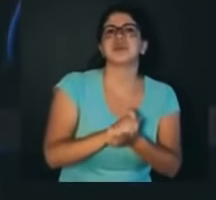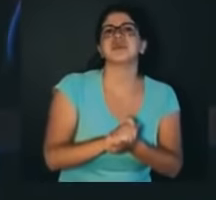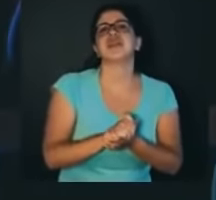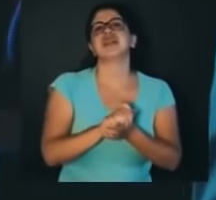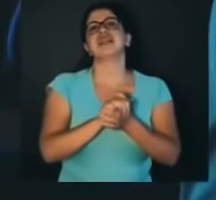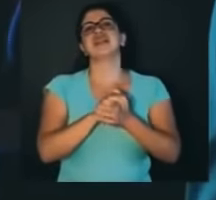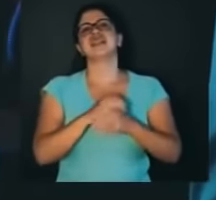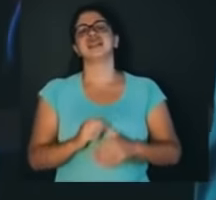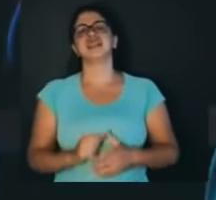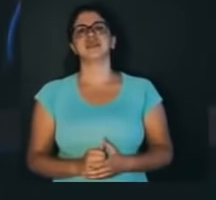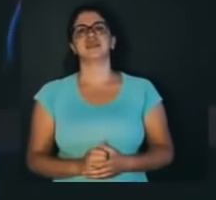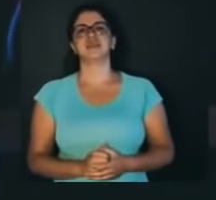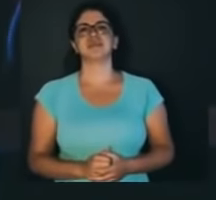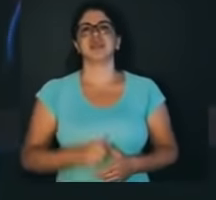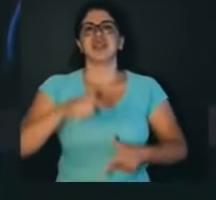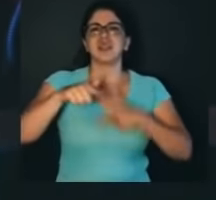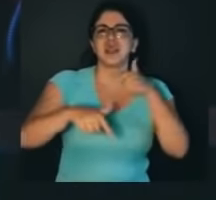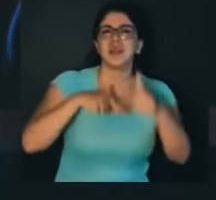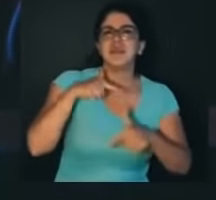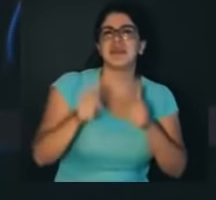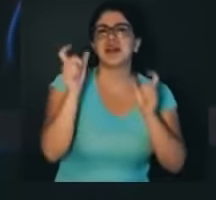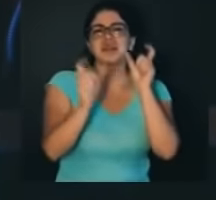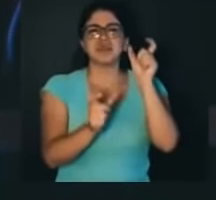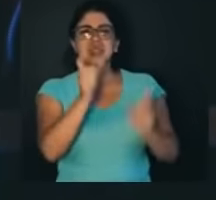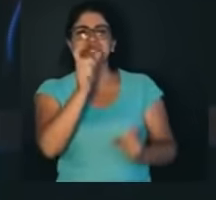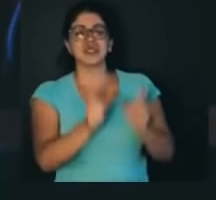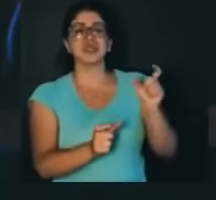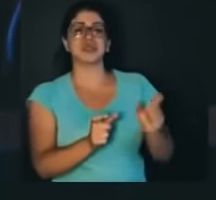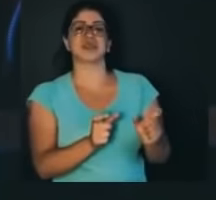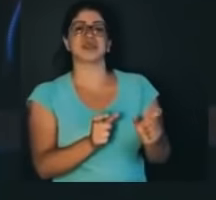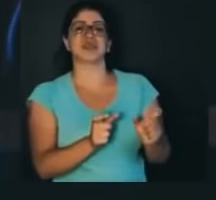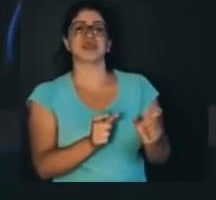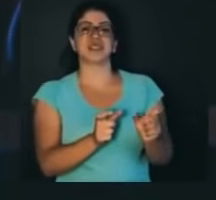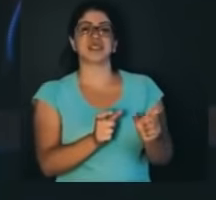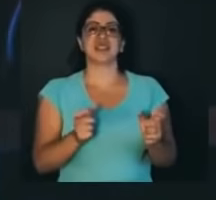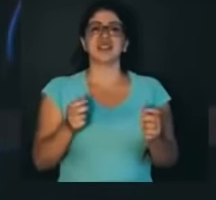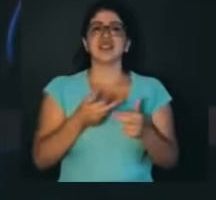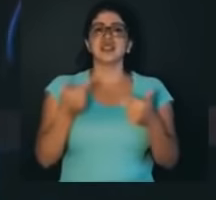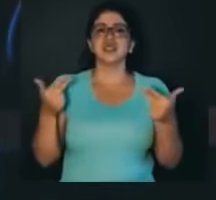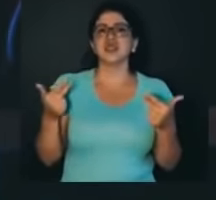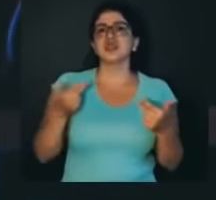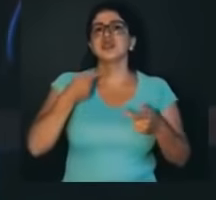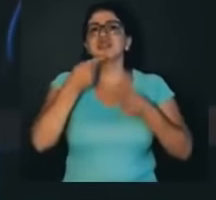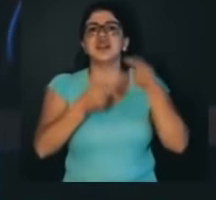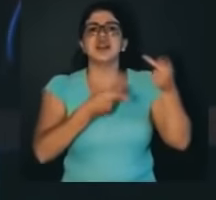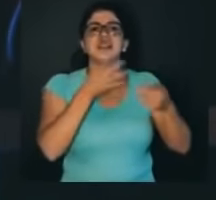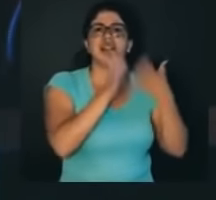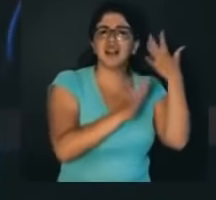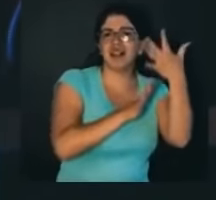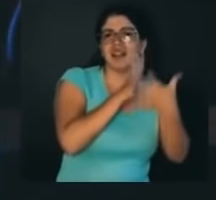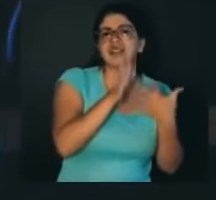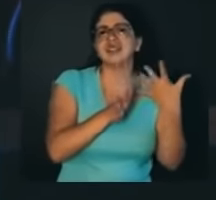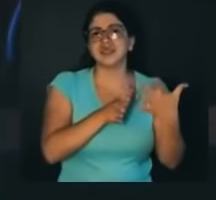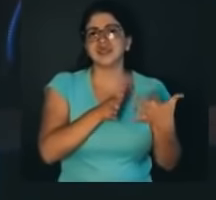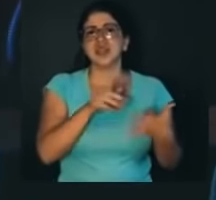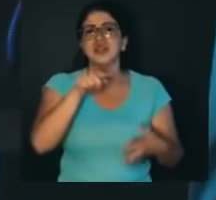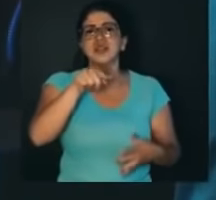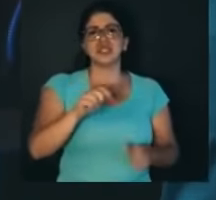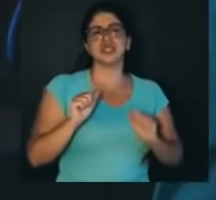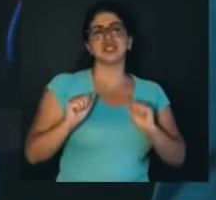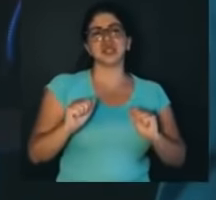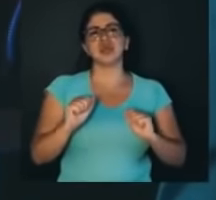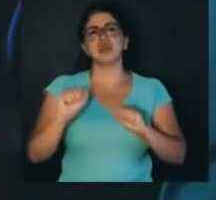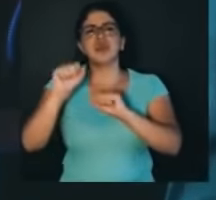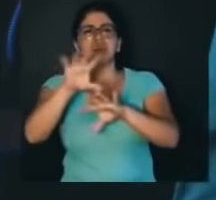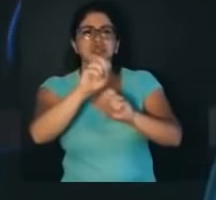Através daquilo que você fala, você pode instruir, você pode repreender, você pode